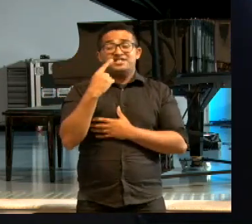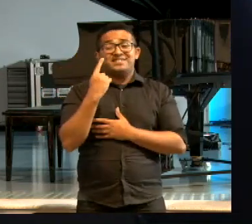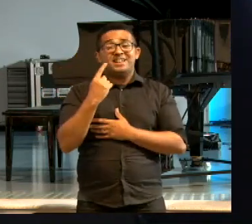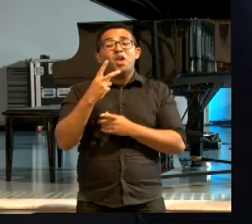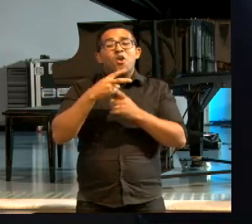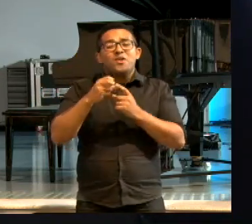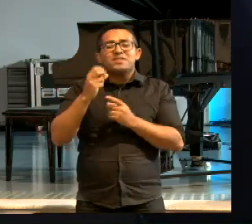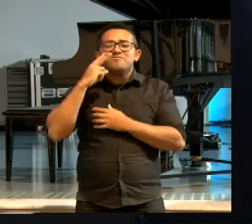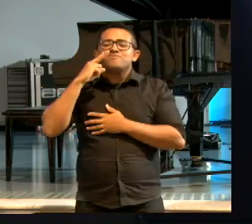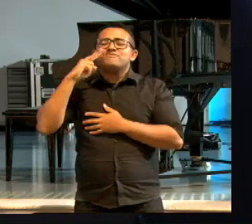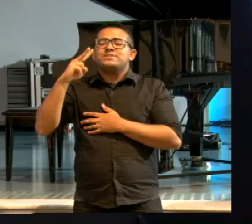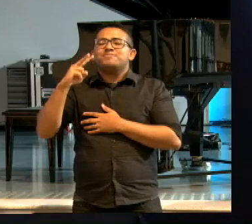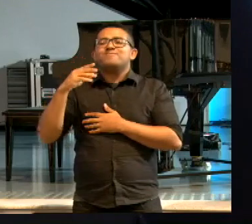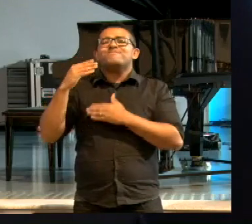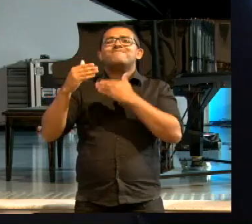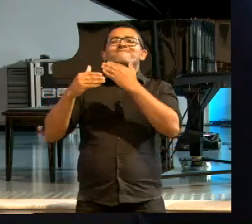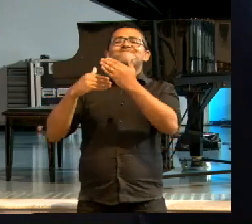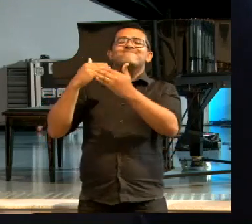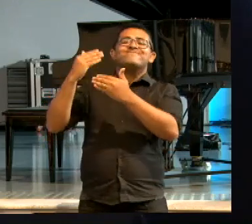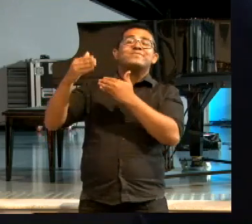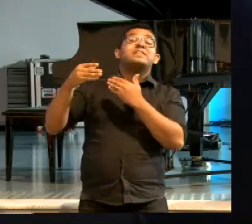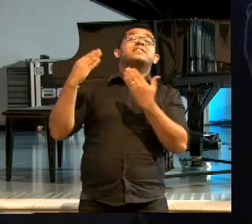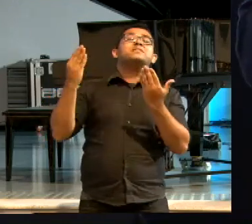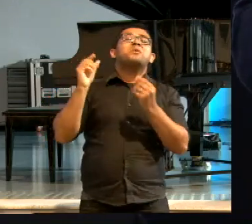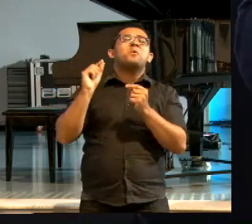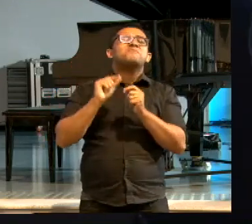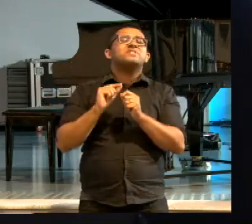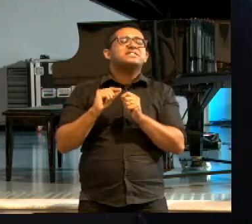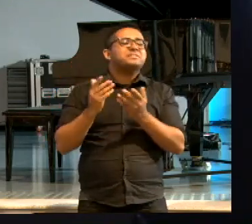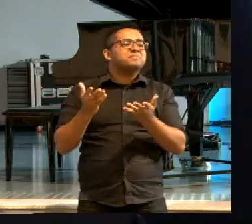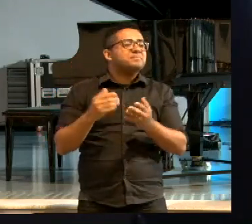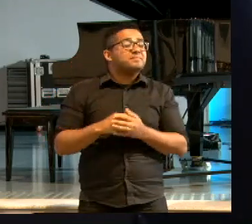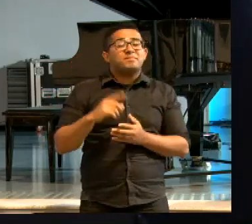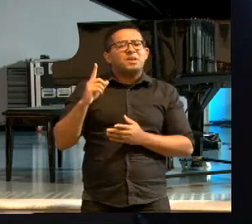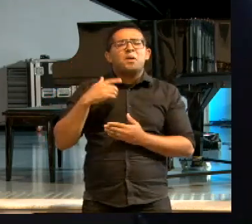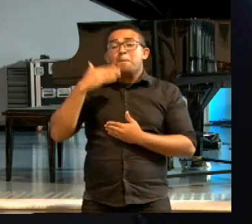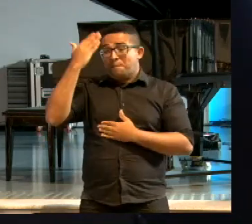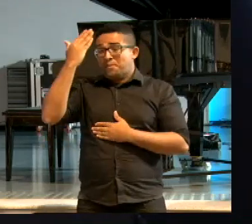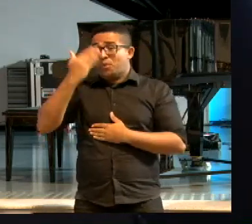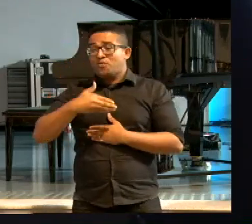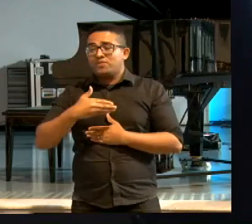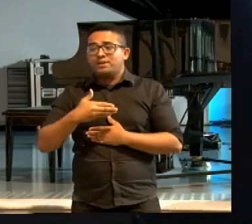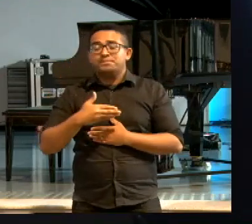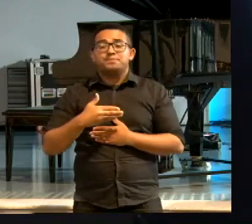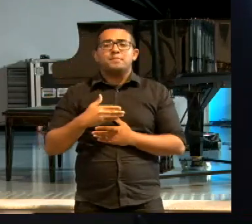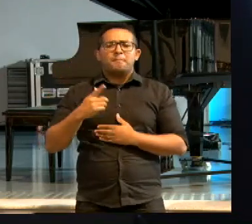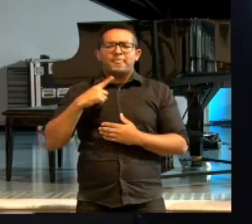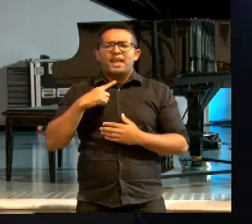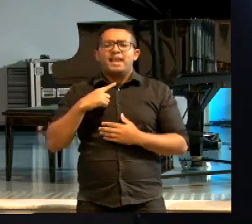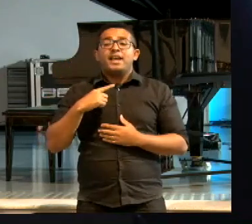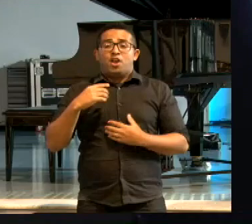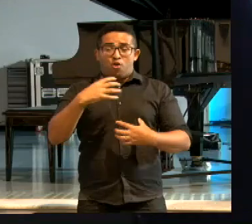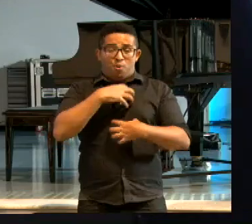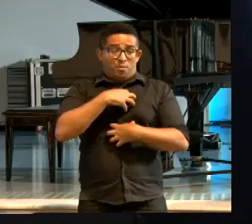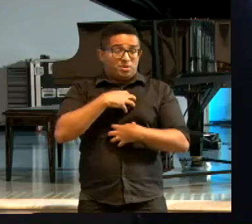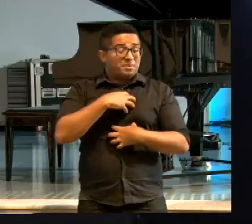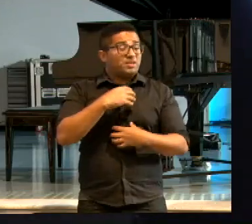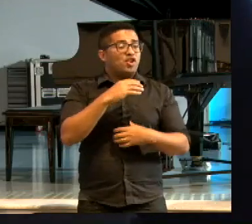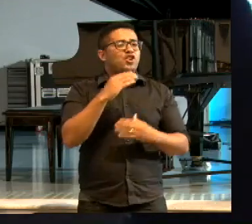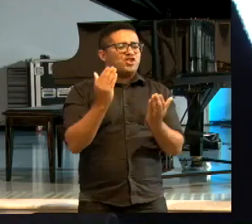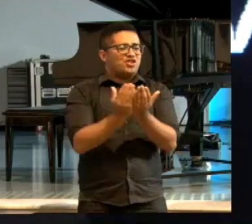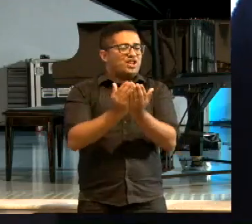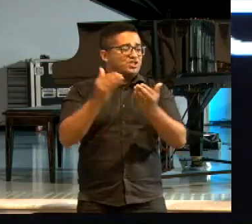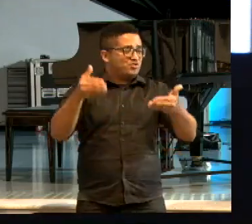consiga mensurar quais serão as consequências disso. Então, deixe-me tentar provar que no comportamento cristão moderno